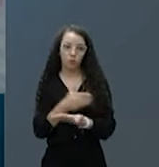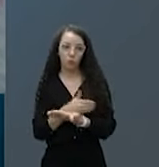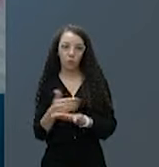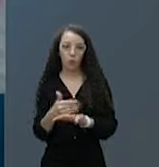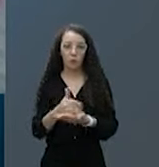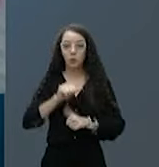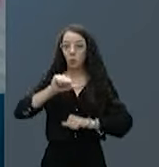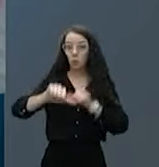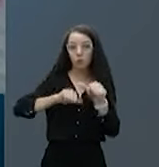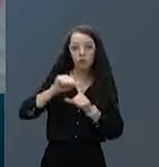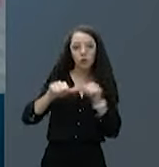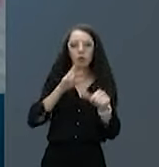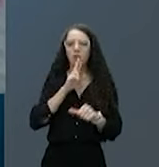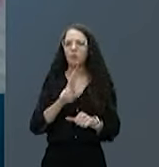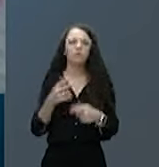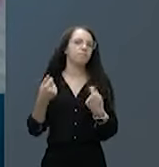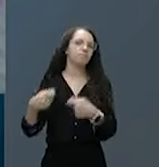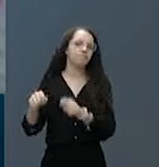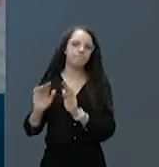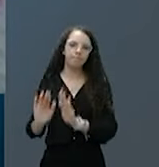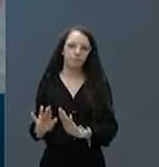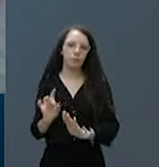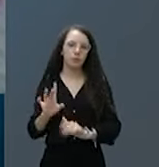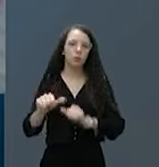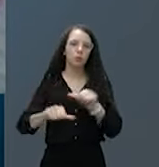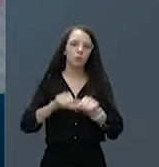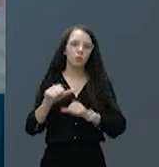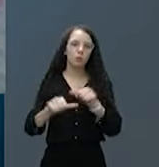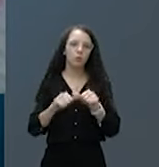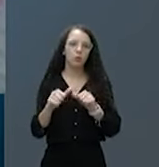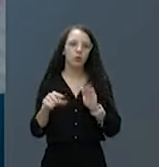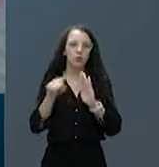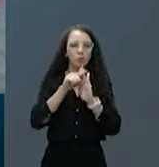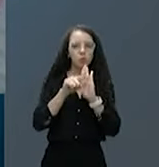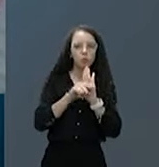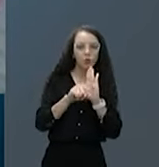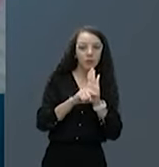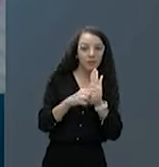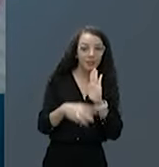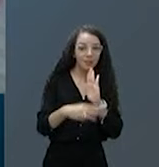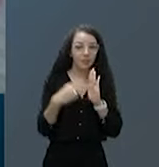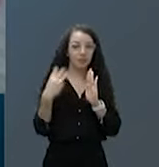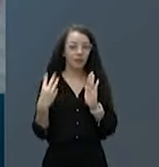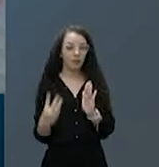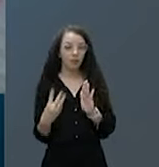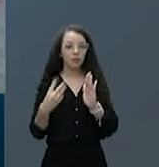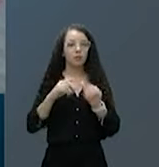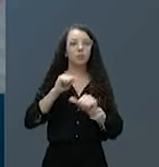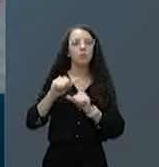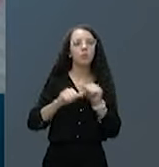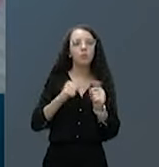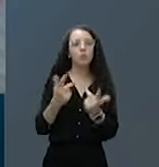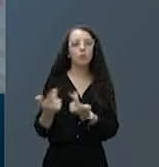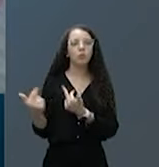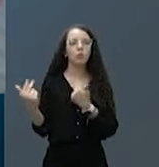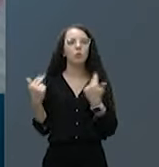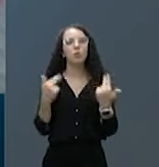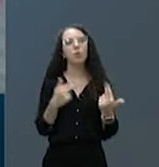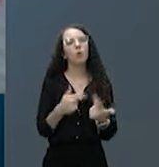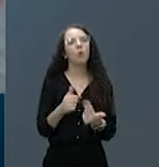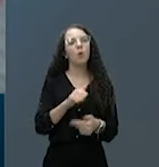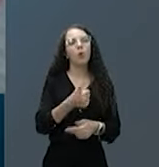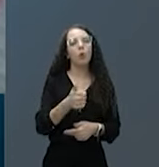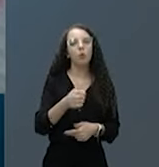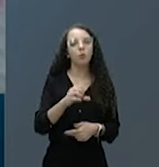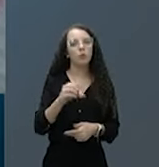adotar a exata redação constante no item 3 da tese firmada no julgamento do tema 1199 do STF e suprimir os pontos indicados